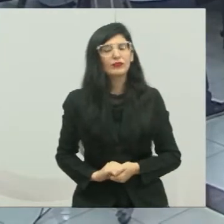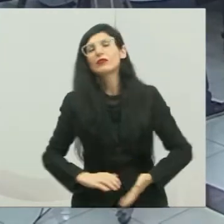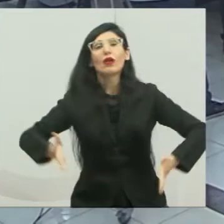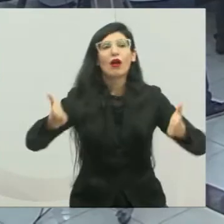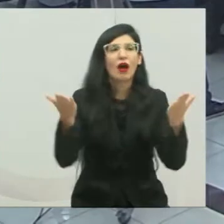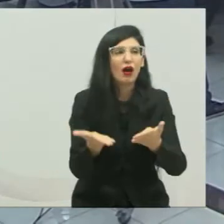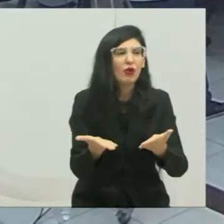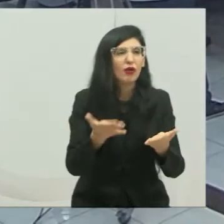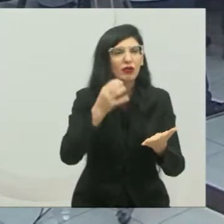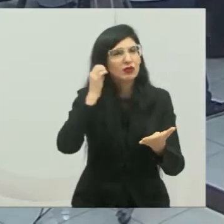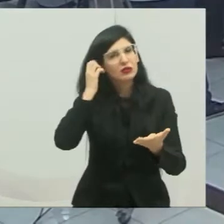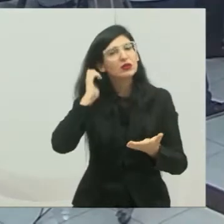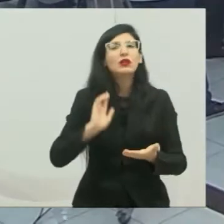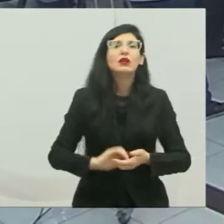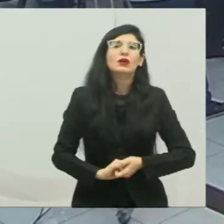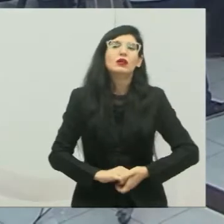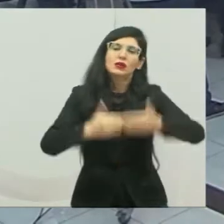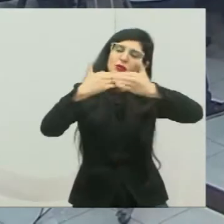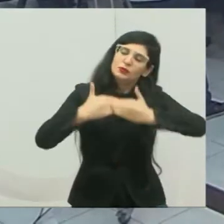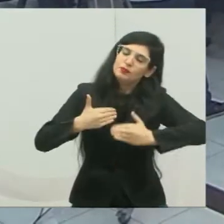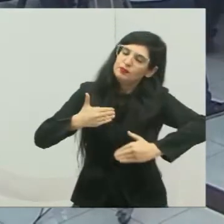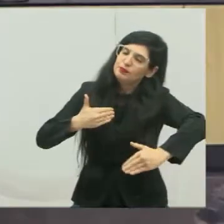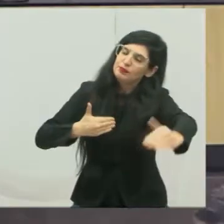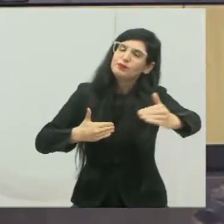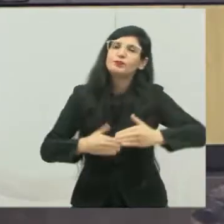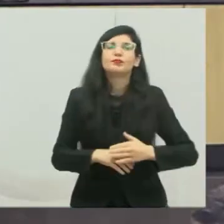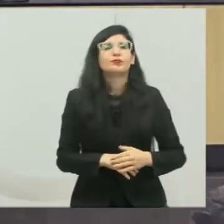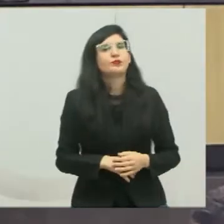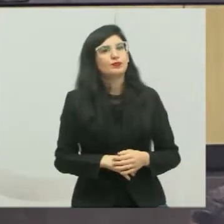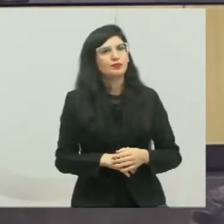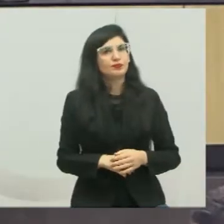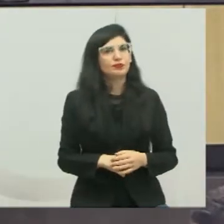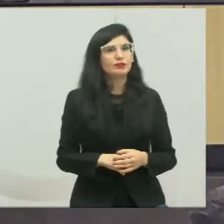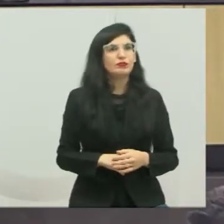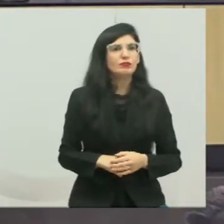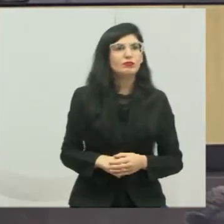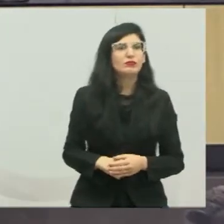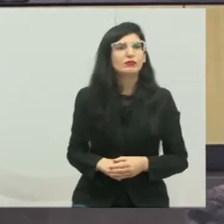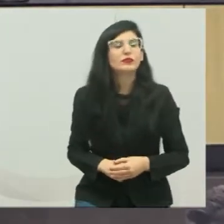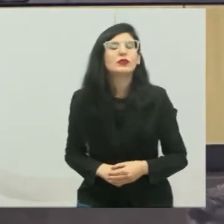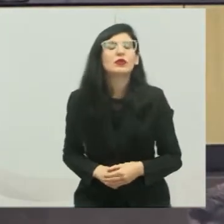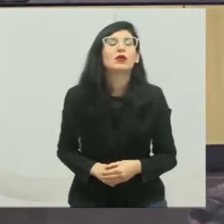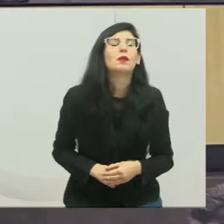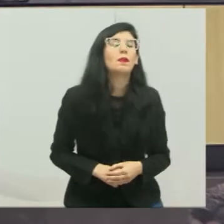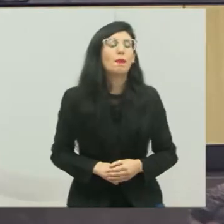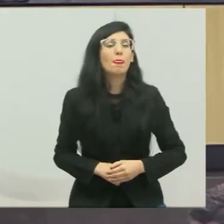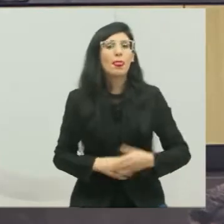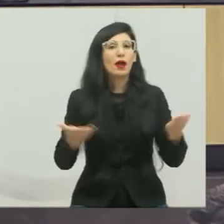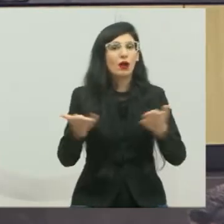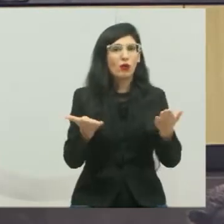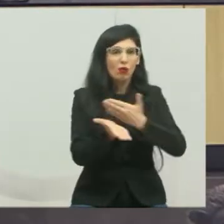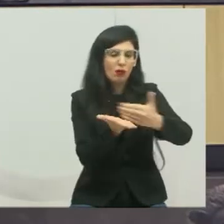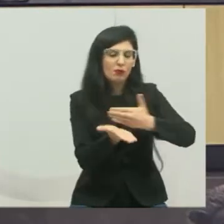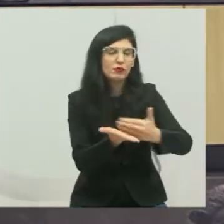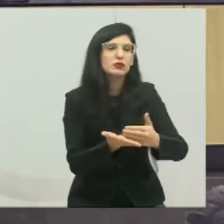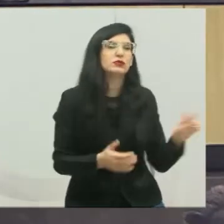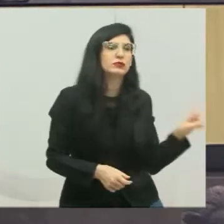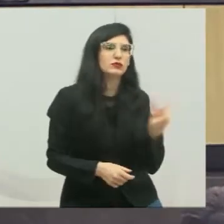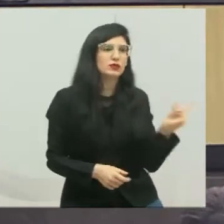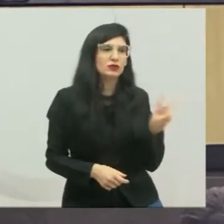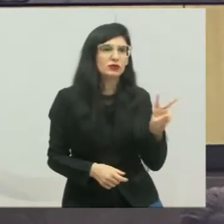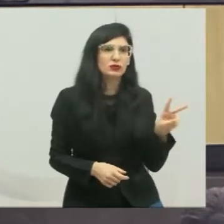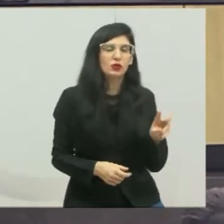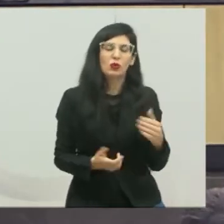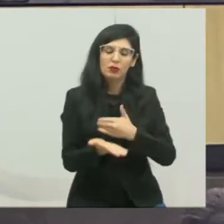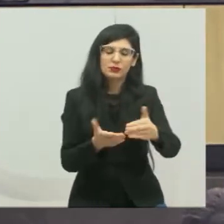Passaremos agora à fase da sessão ordinária, em que serão lidos e votados conforme disciplinado os expedientes dos vereadores. Antes,